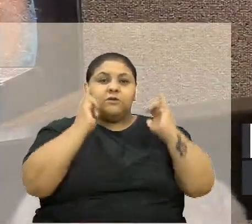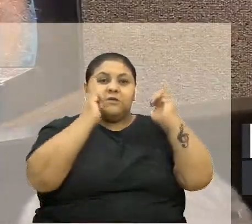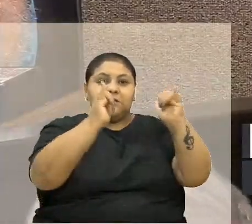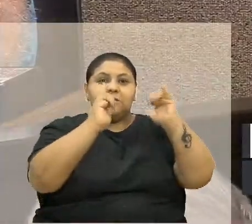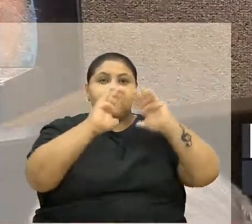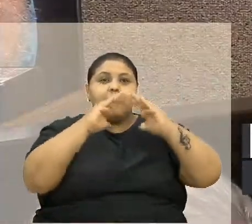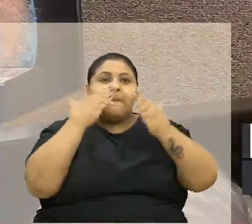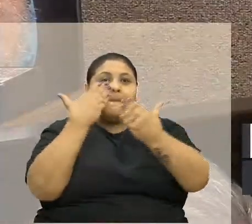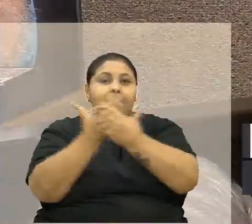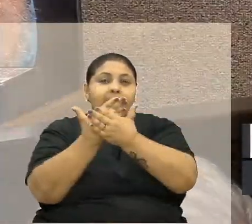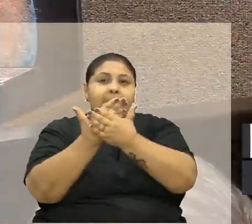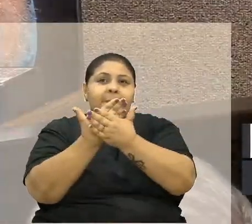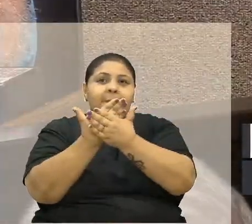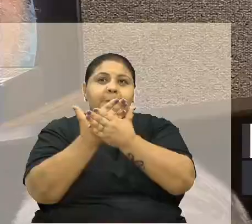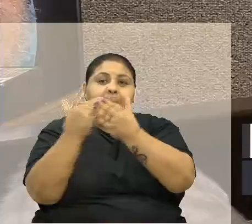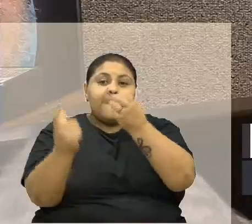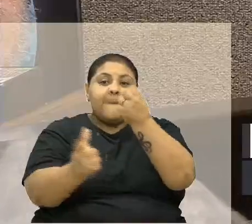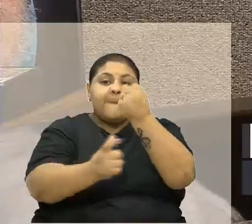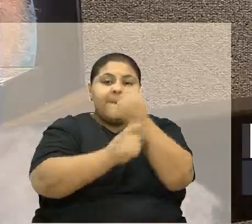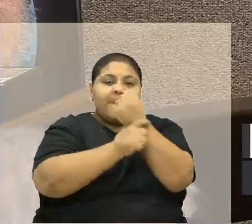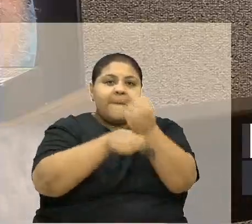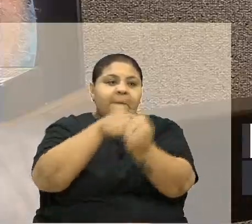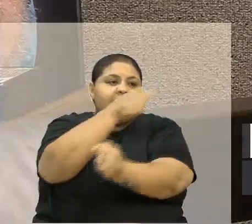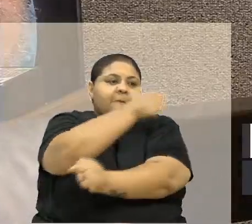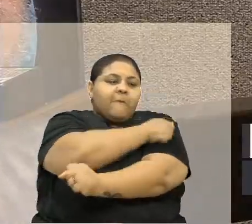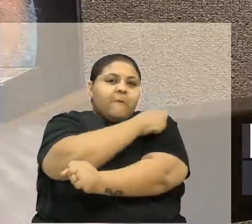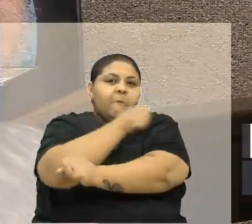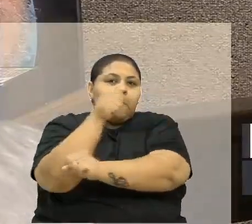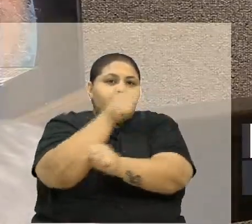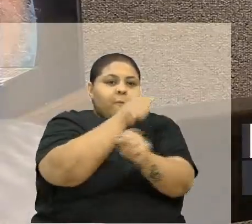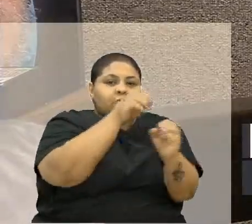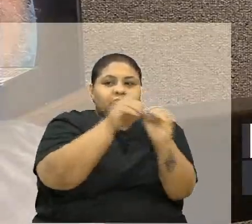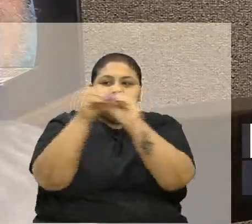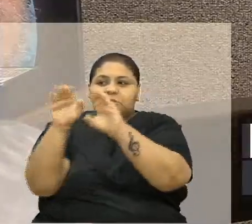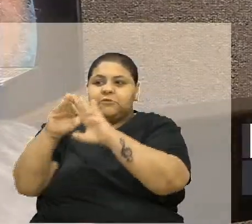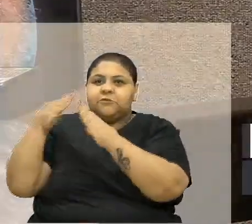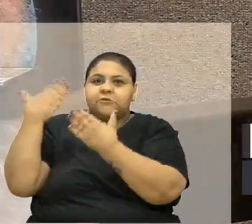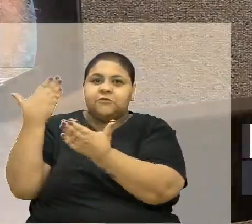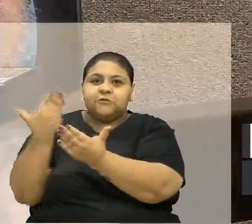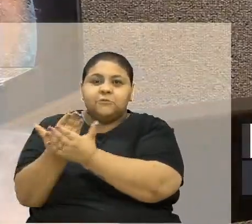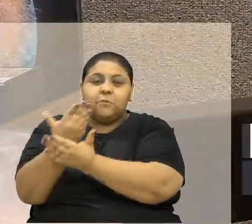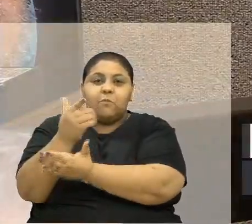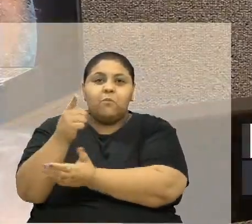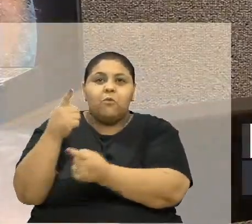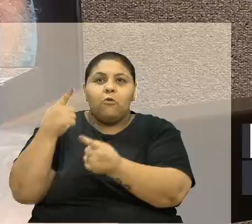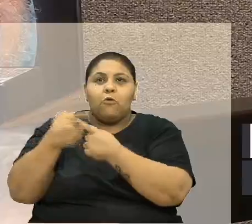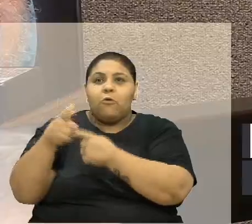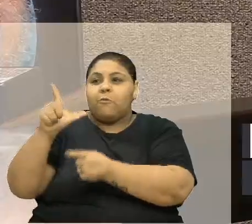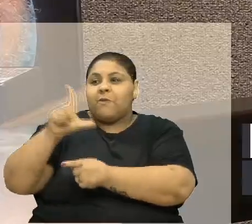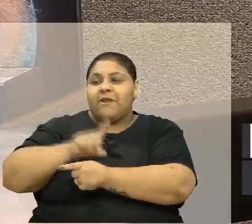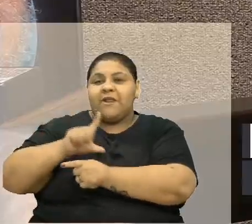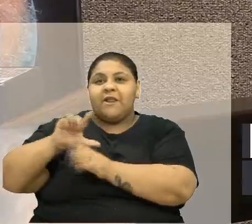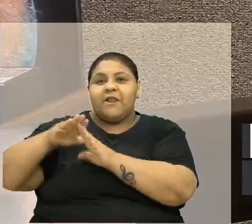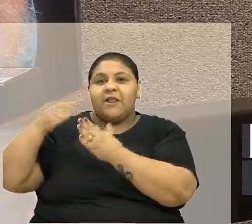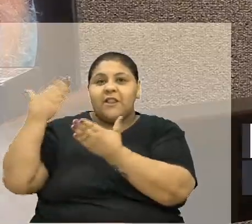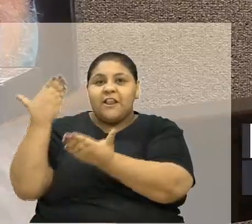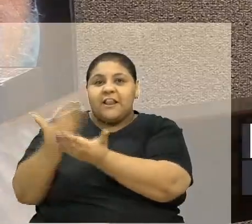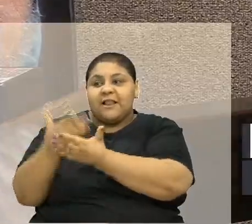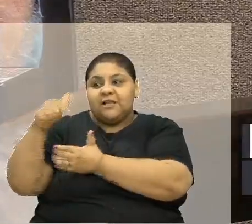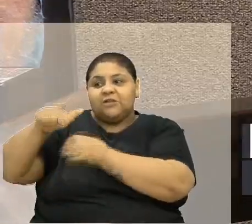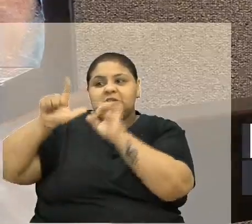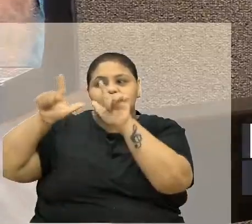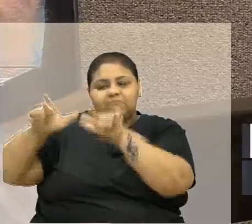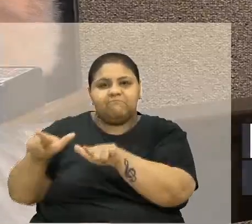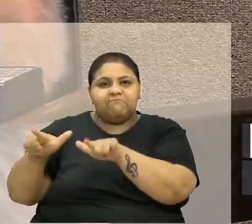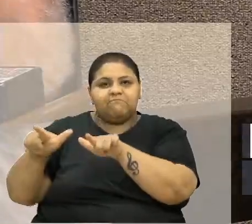para garantir com que esses estudantes possam chegar até a sala de aula, por não haver uma escola neste zonamento, que é